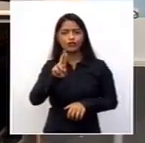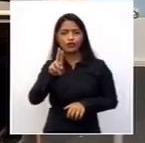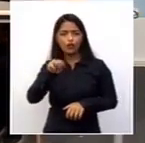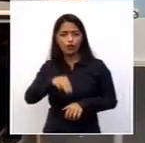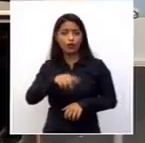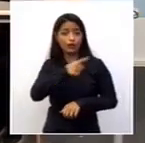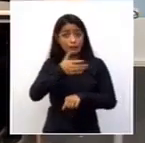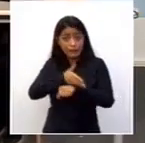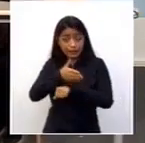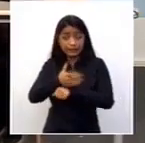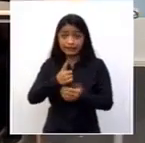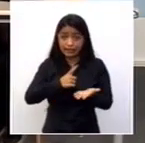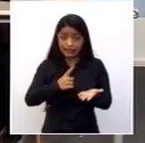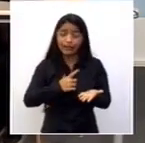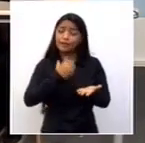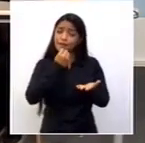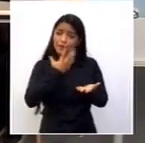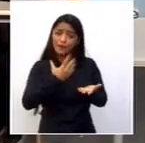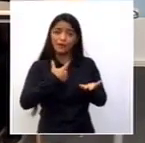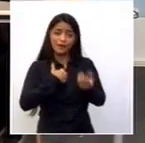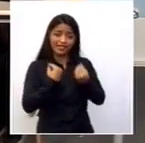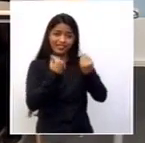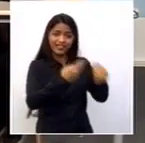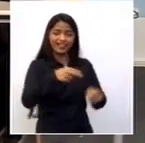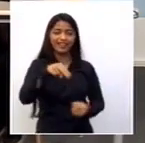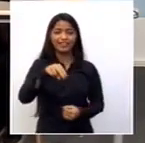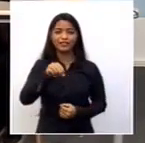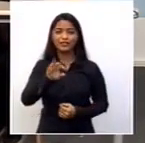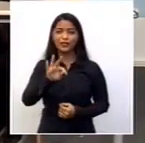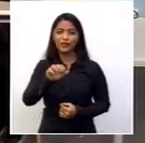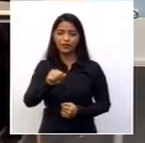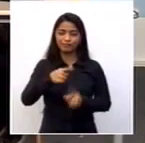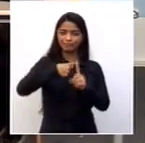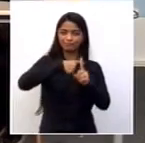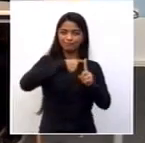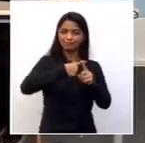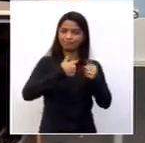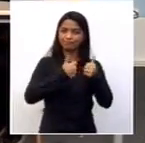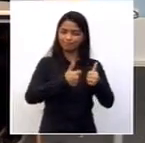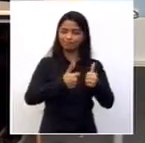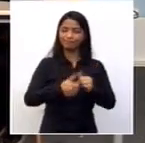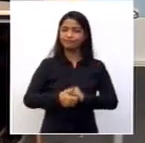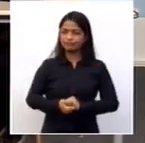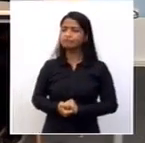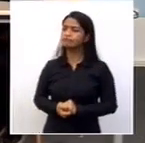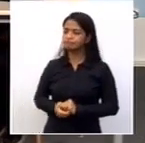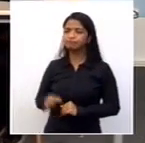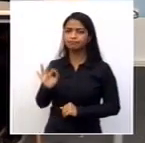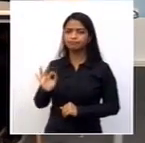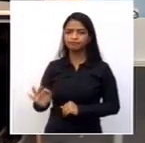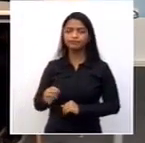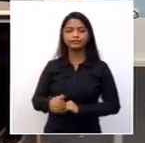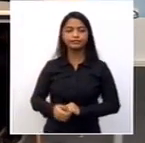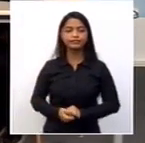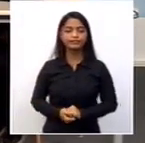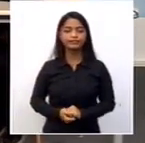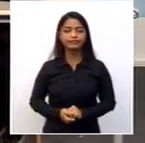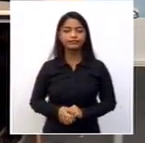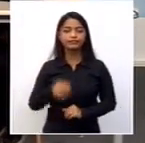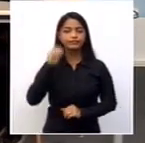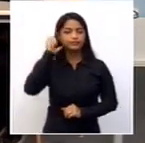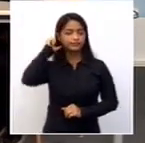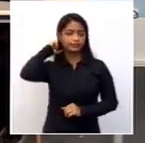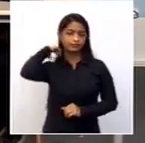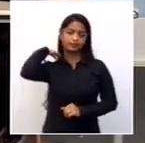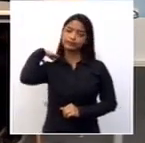professor propor, né, durante esse período de isolamento social. Sem dúvida. O próximo ponto